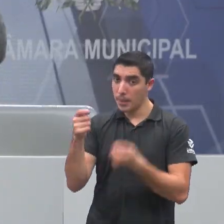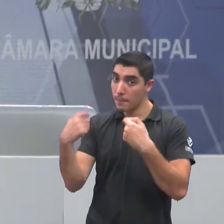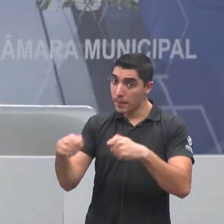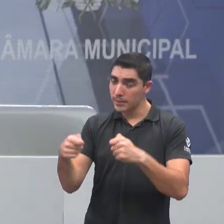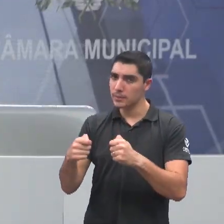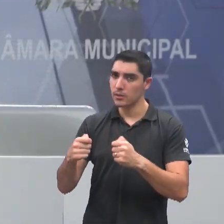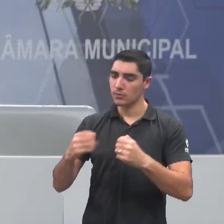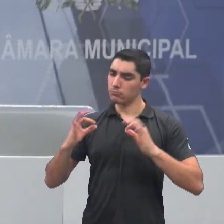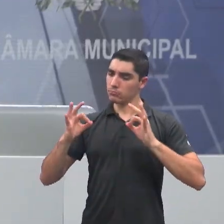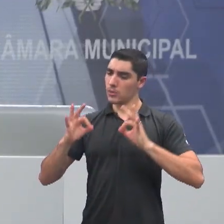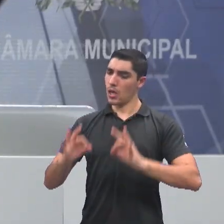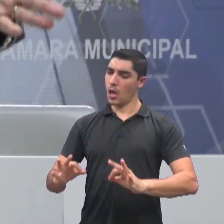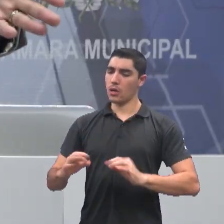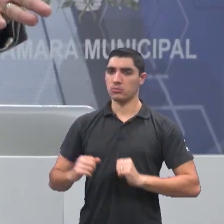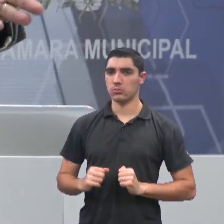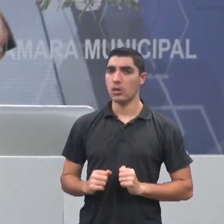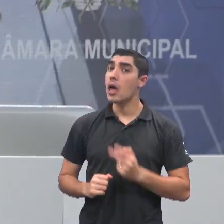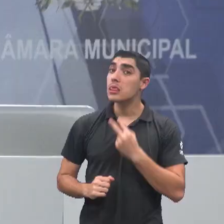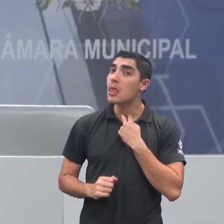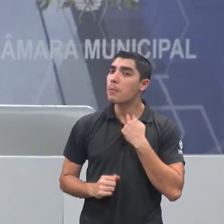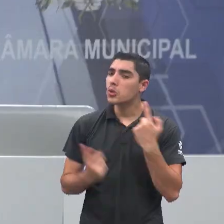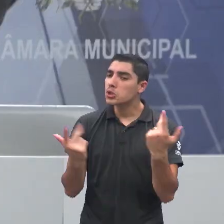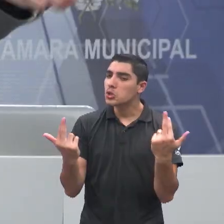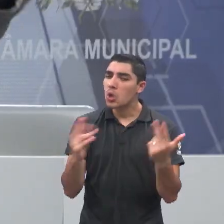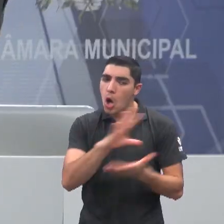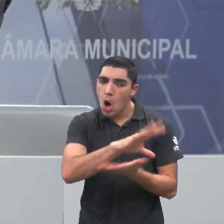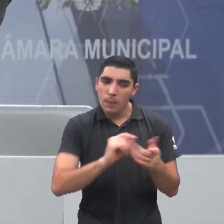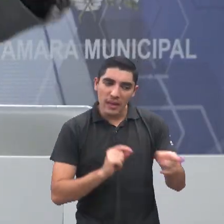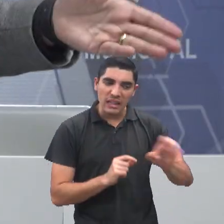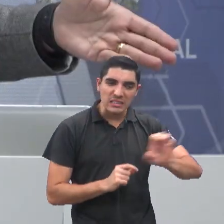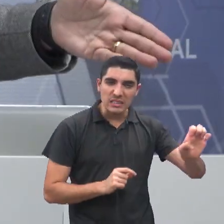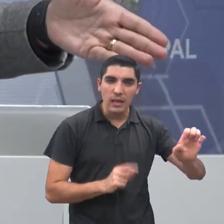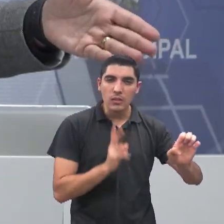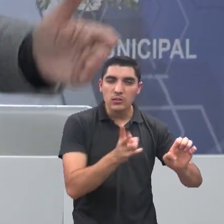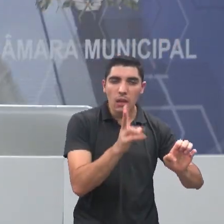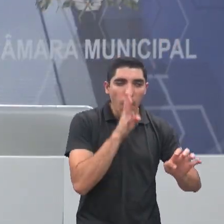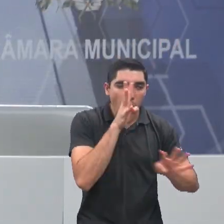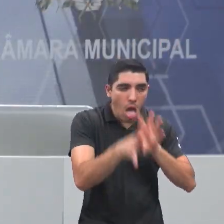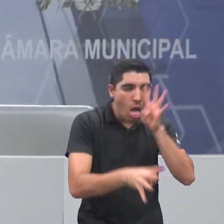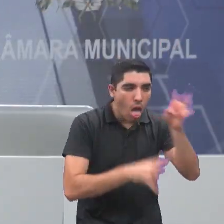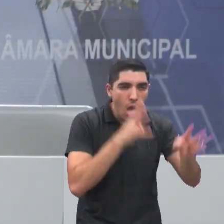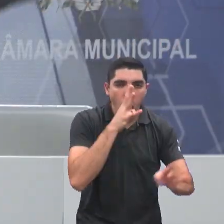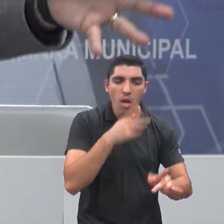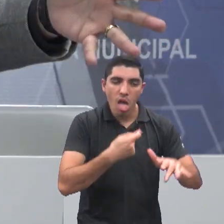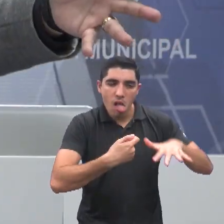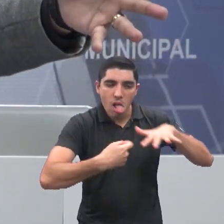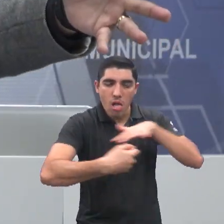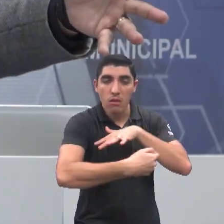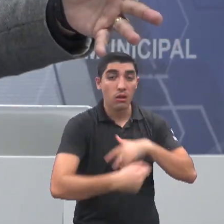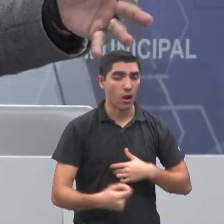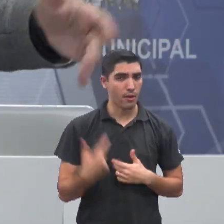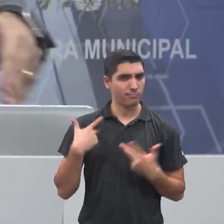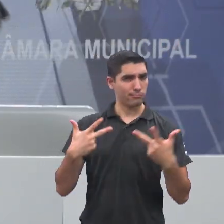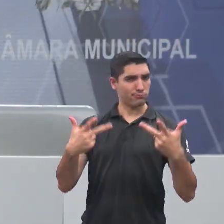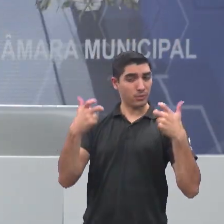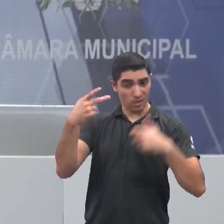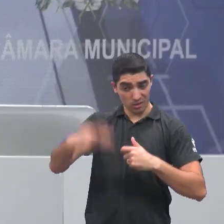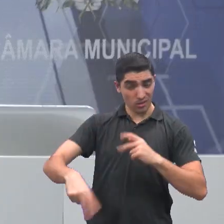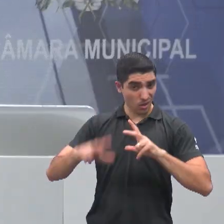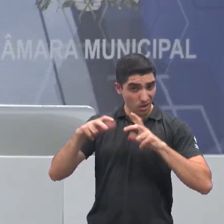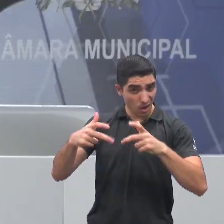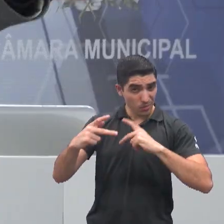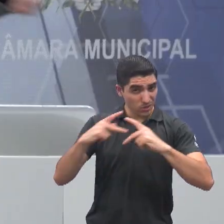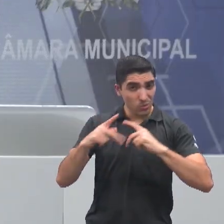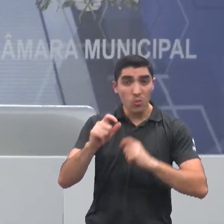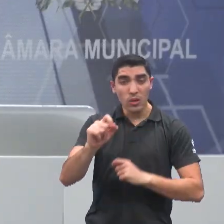nós não podemos jogar com as armas da esquerda. E isso, infelizmente, é o que eu tenho visto nesta casa. Vereadores, ou na política de São José dos Campos,